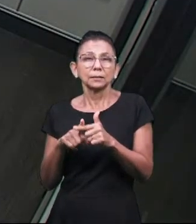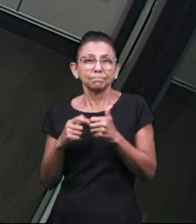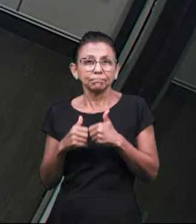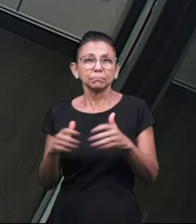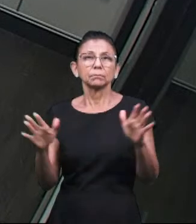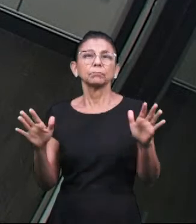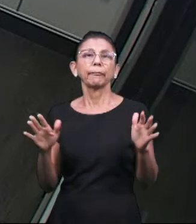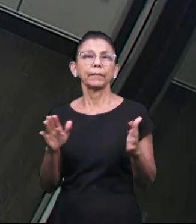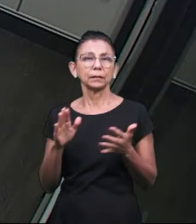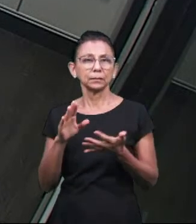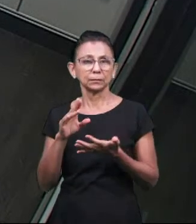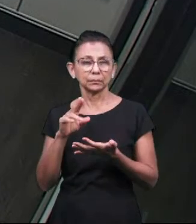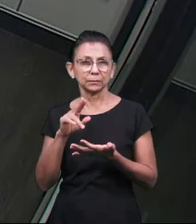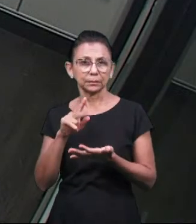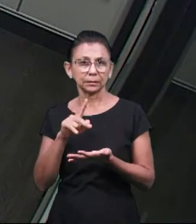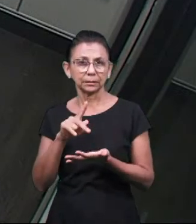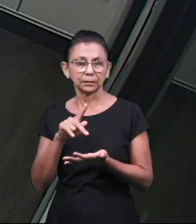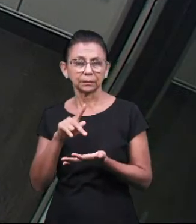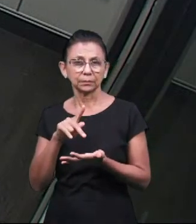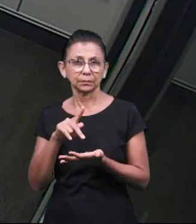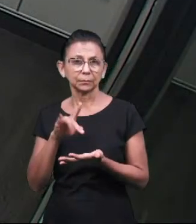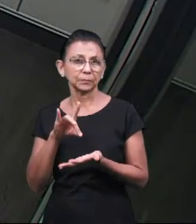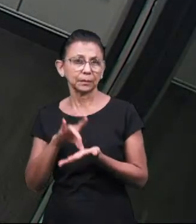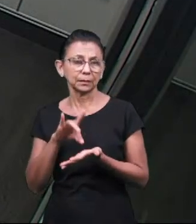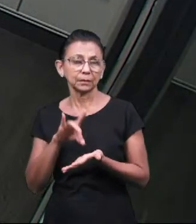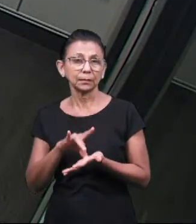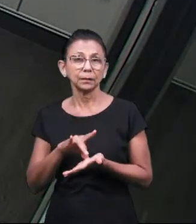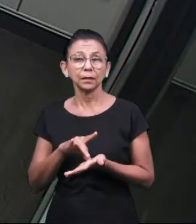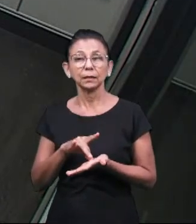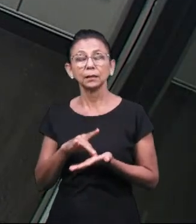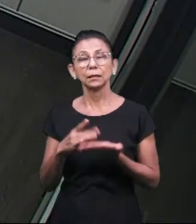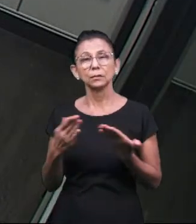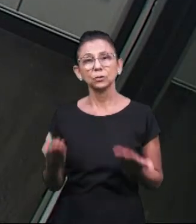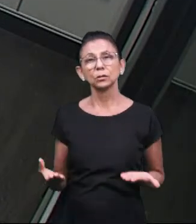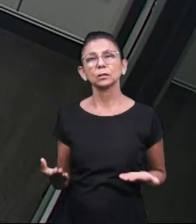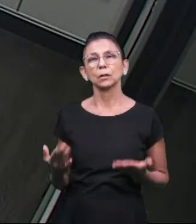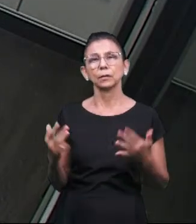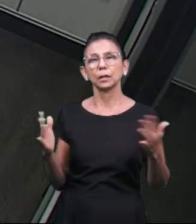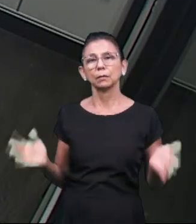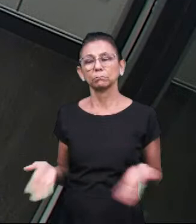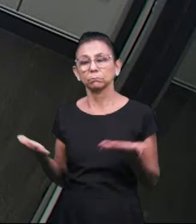saúde espiritual da igreja também ela está diretamente proporcional. É maravilhoso.